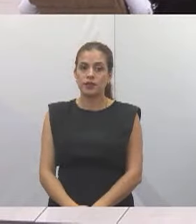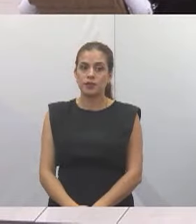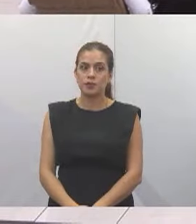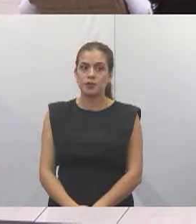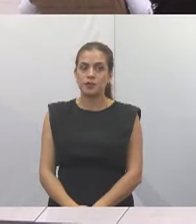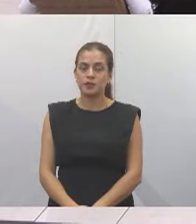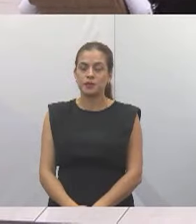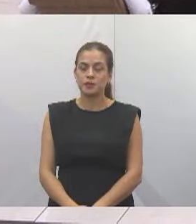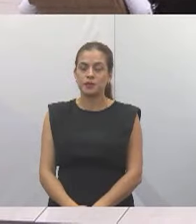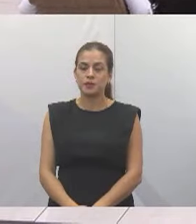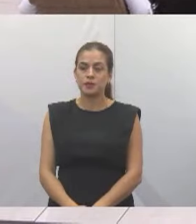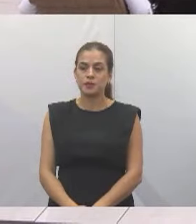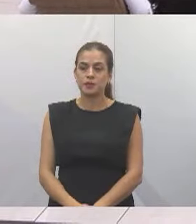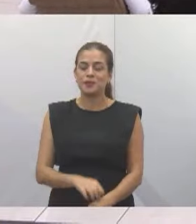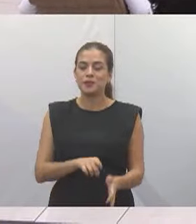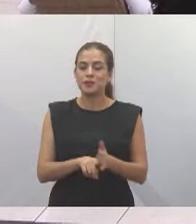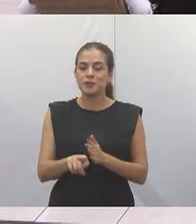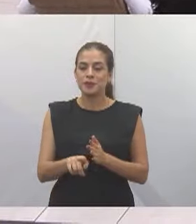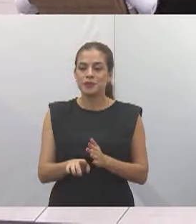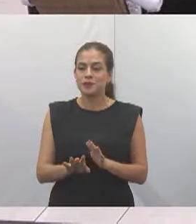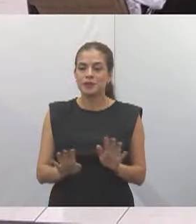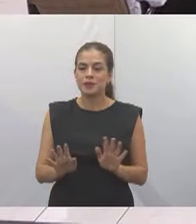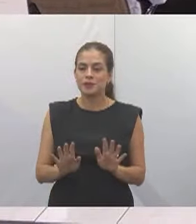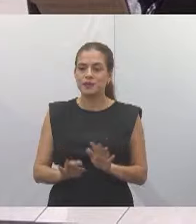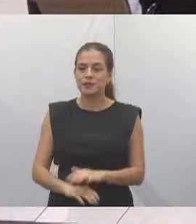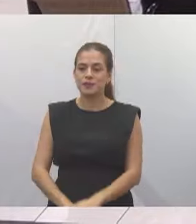Juliana, quer fazer alguma pergunta? Não?